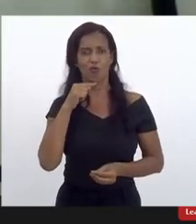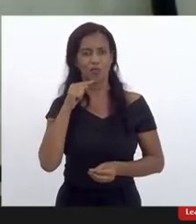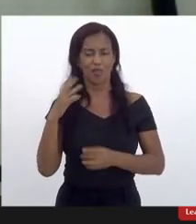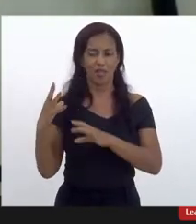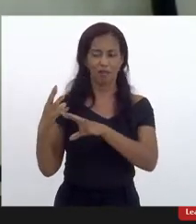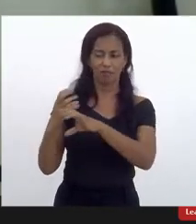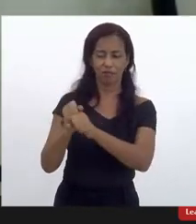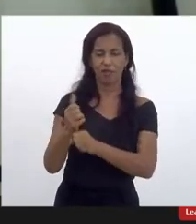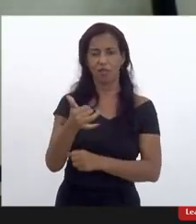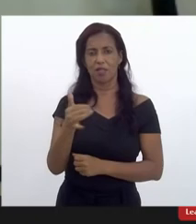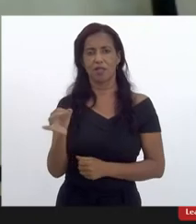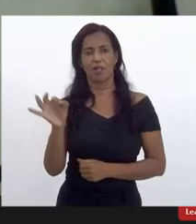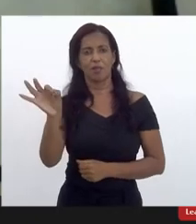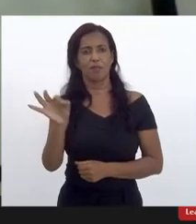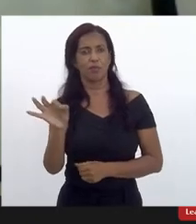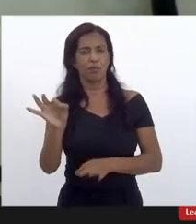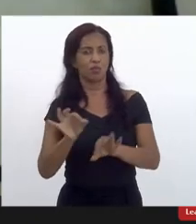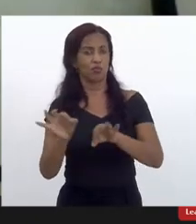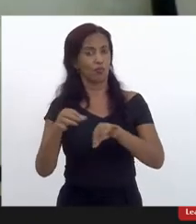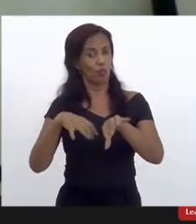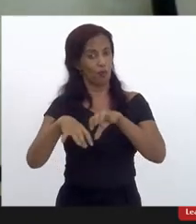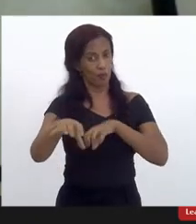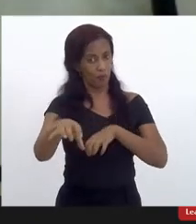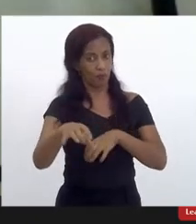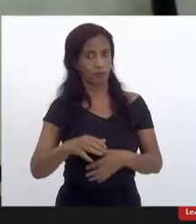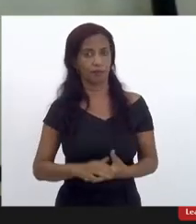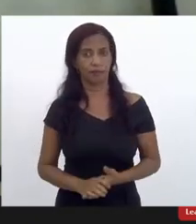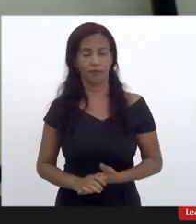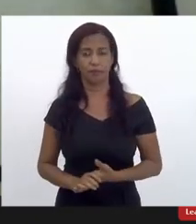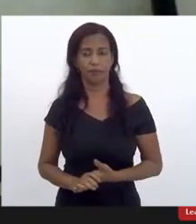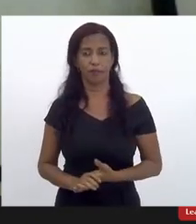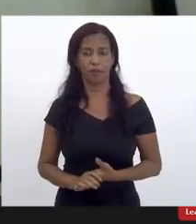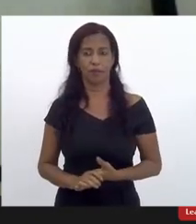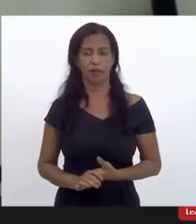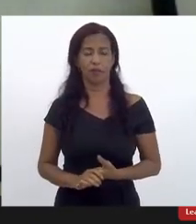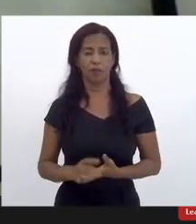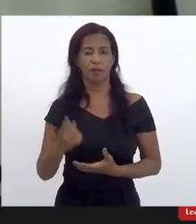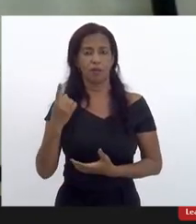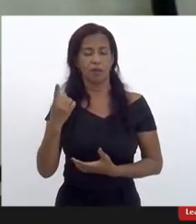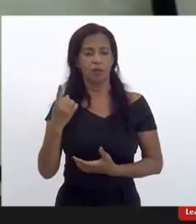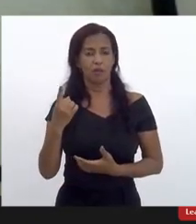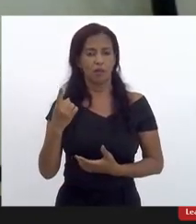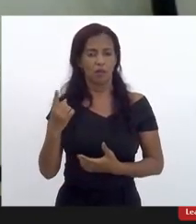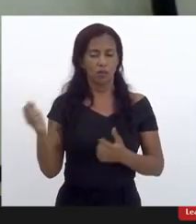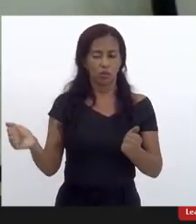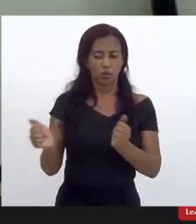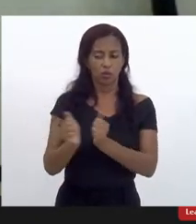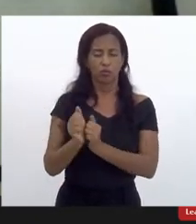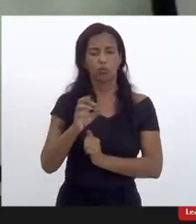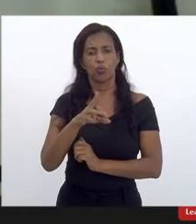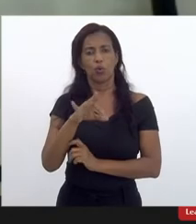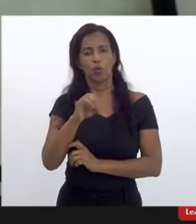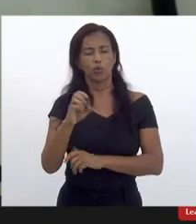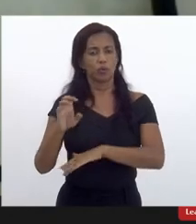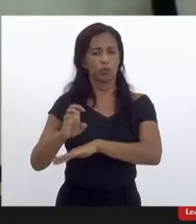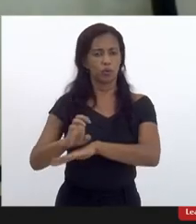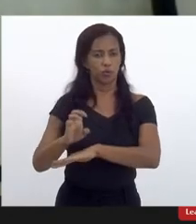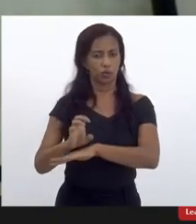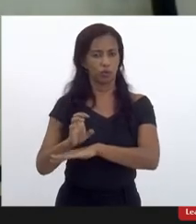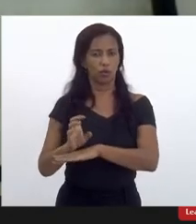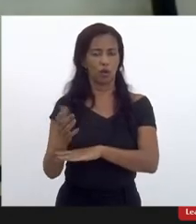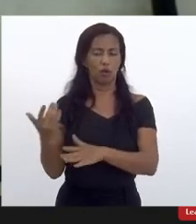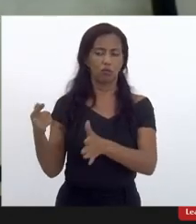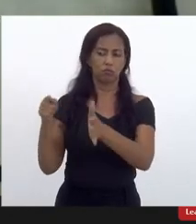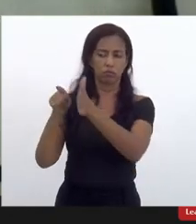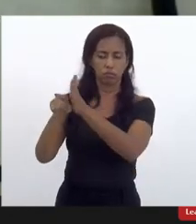conclusão 100% de forma remota. Submetemos ao Conselho Estadual de Educação algumas